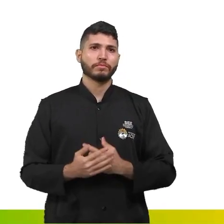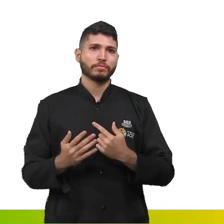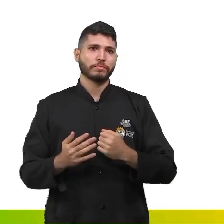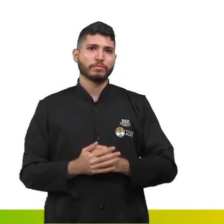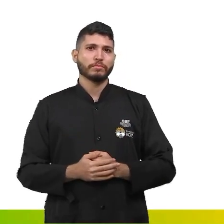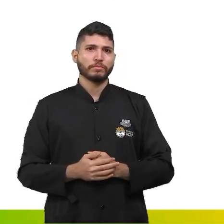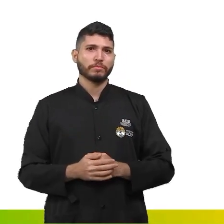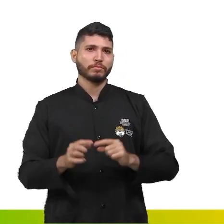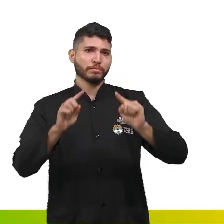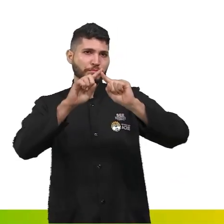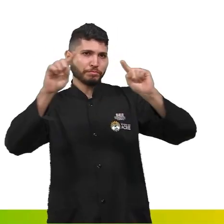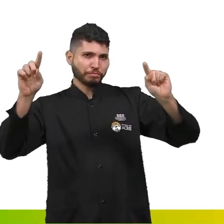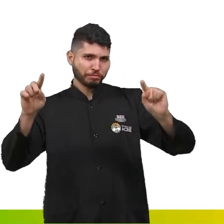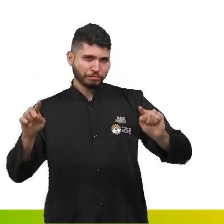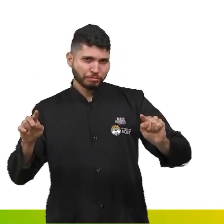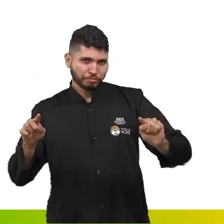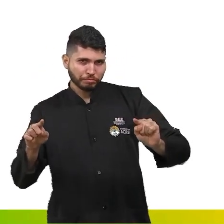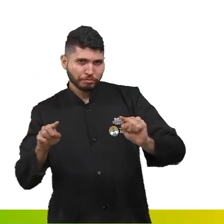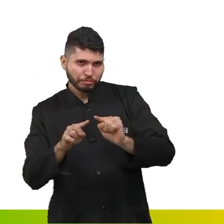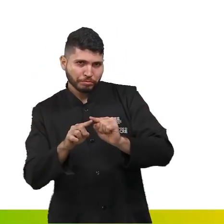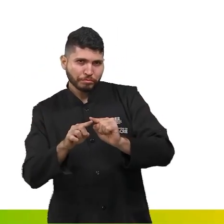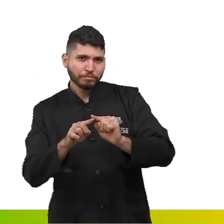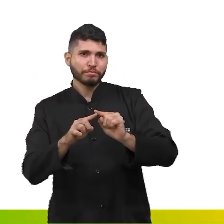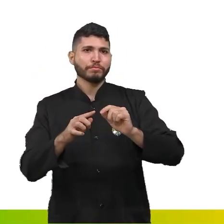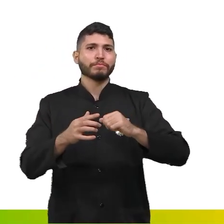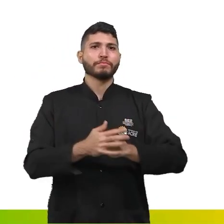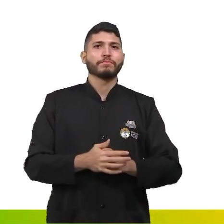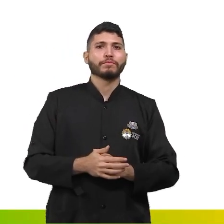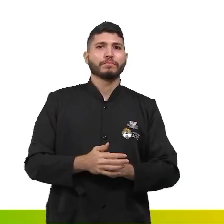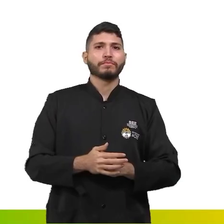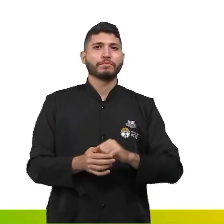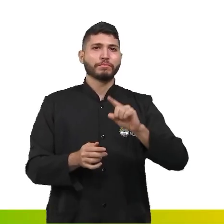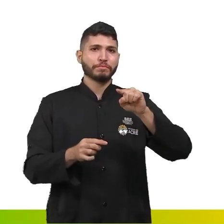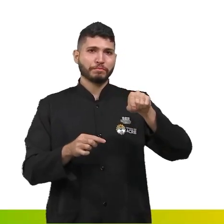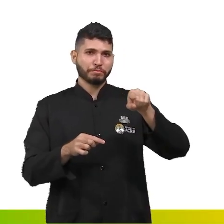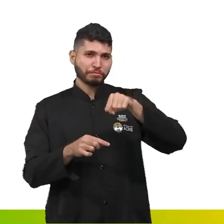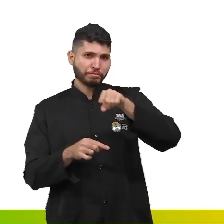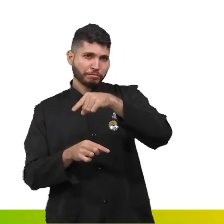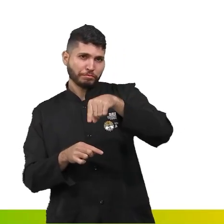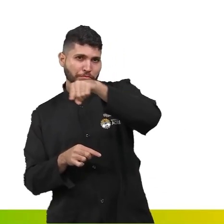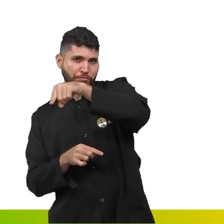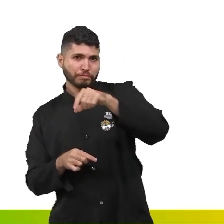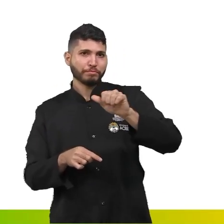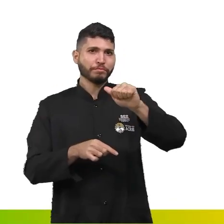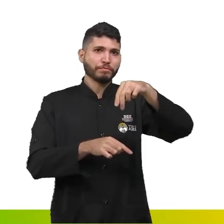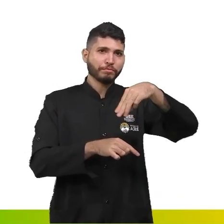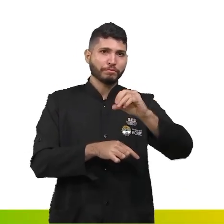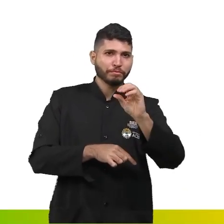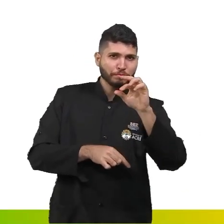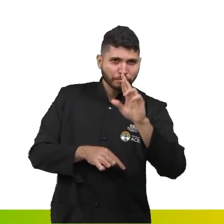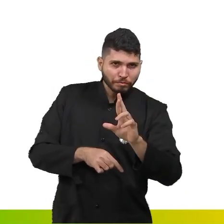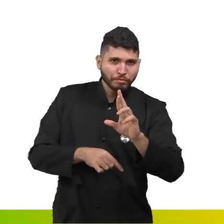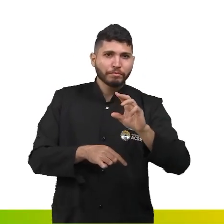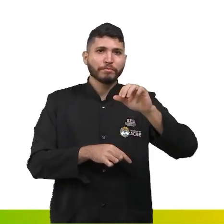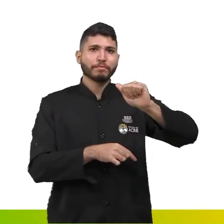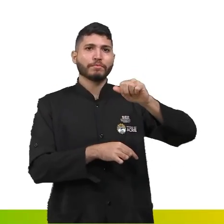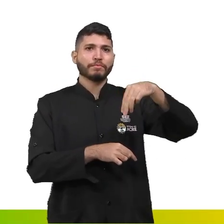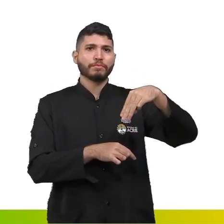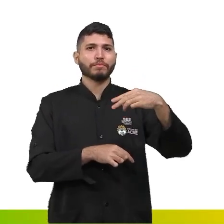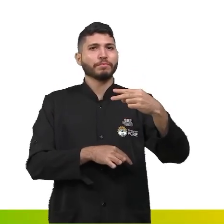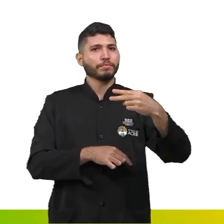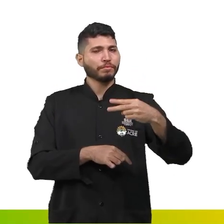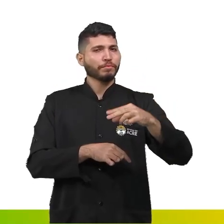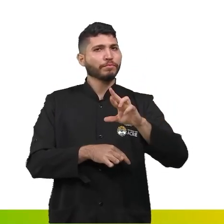quadrilátero convexo AMOR, AM é igual a RO, igual a 5